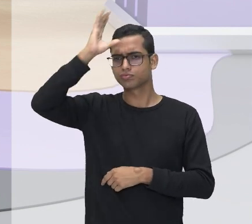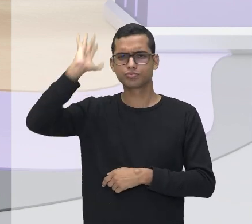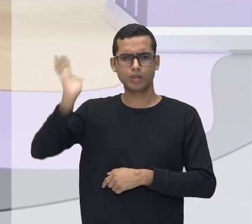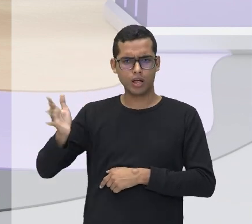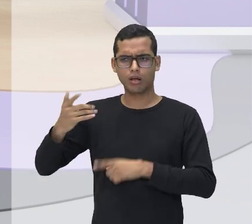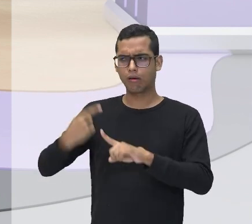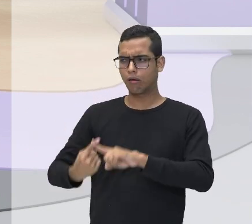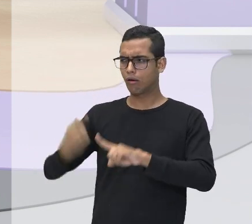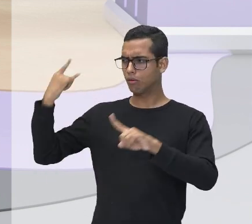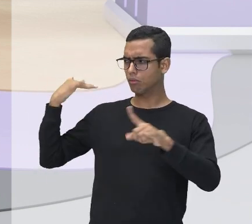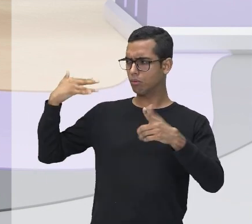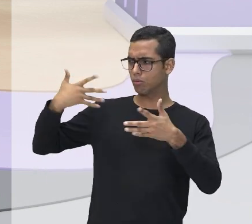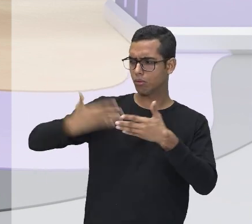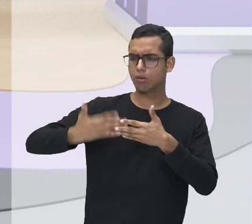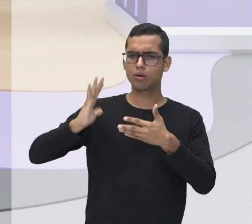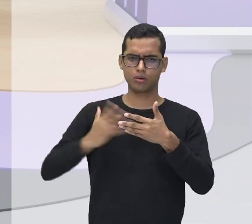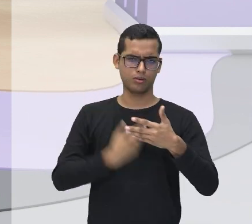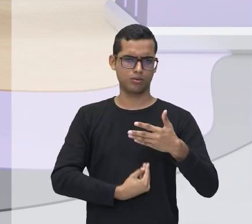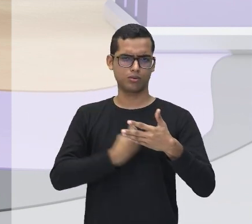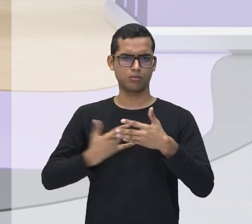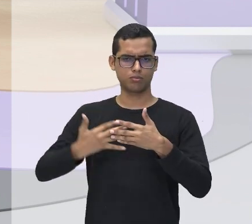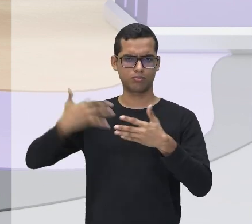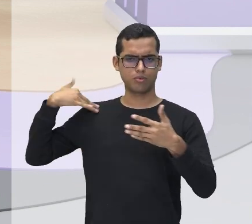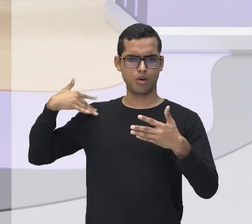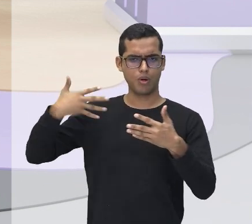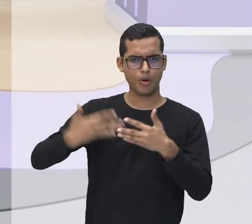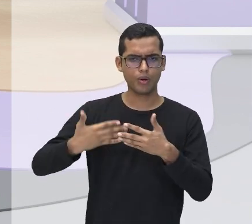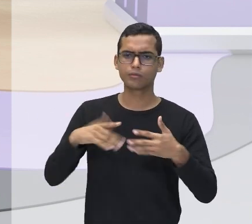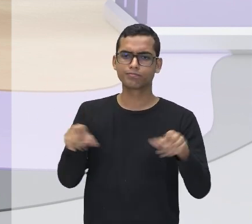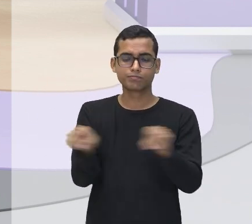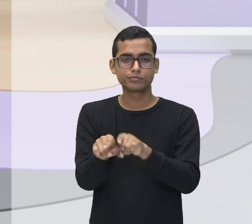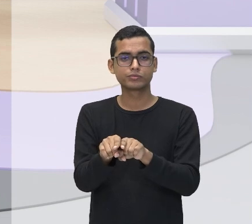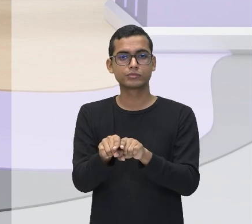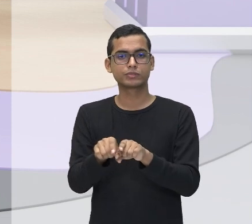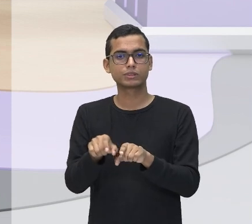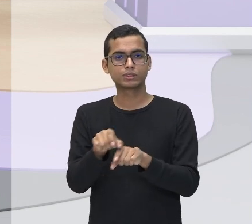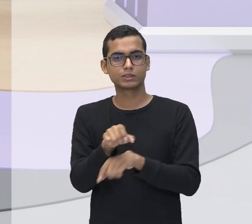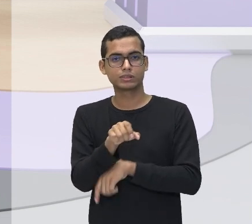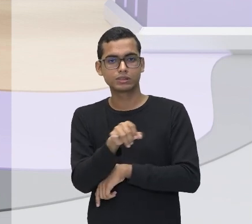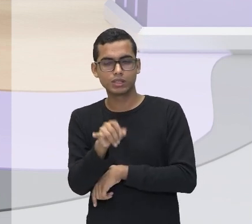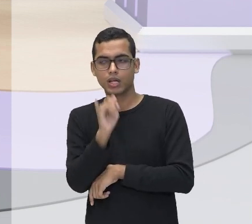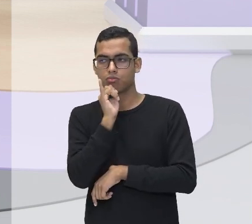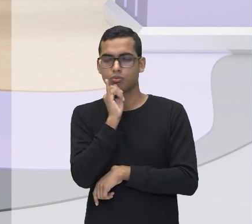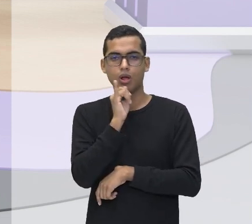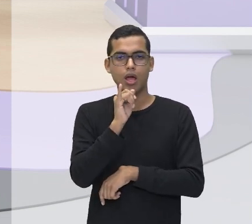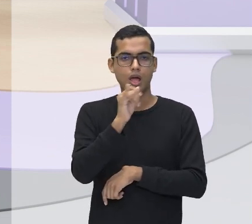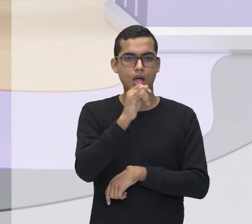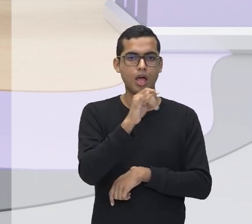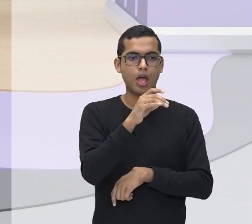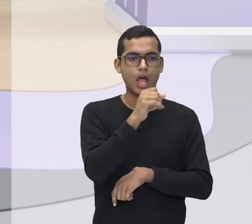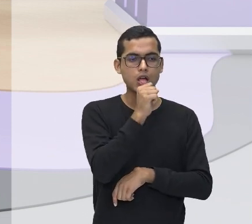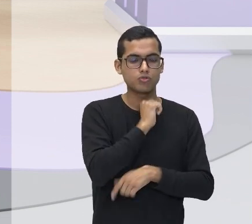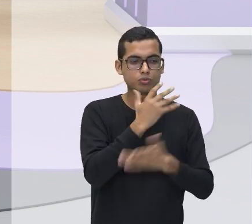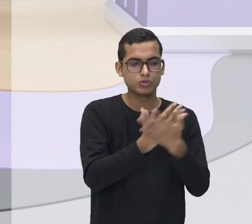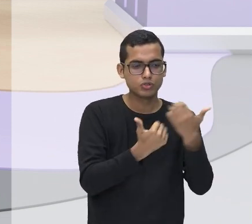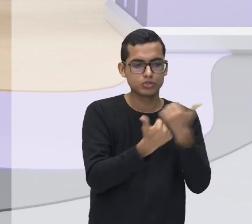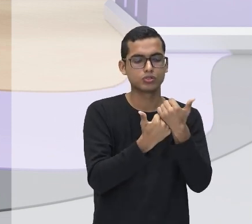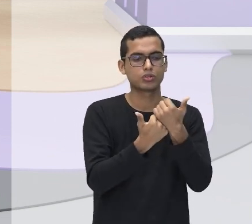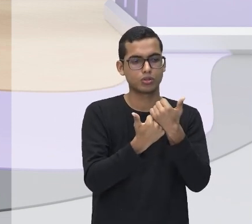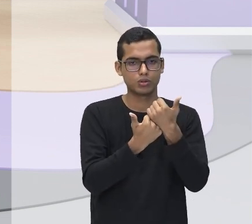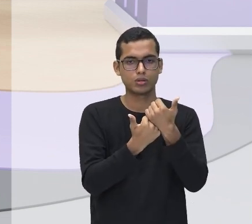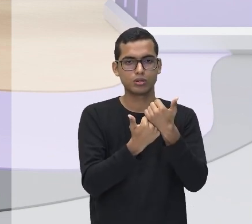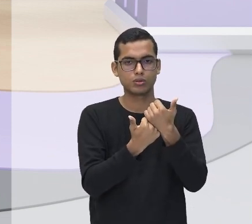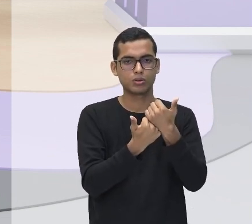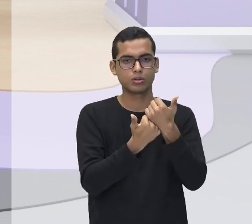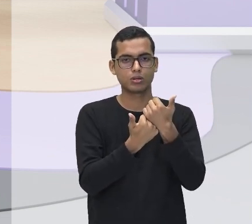de vida, né? A não ser que haja uma necessidade, não haja um sucessor, não haja uma pessoa que se enquadre ali